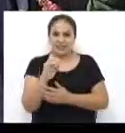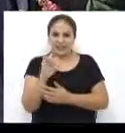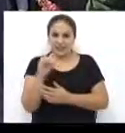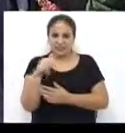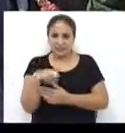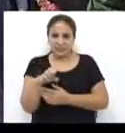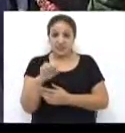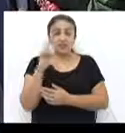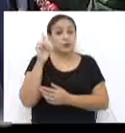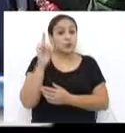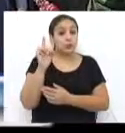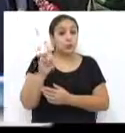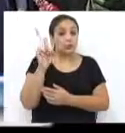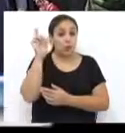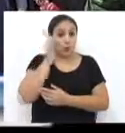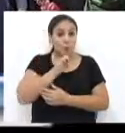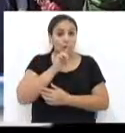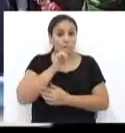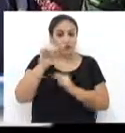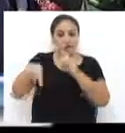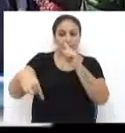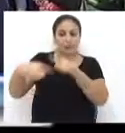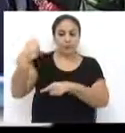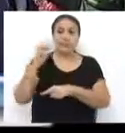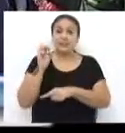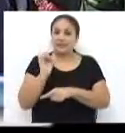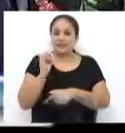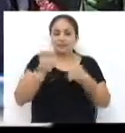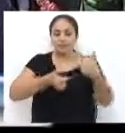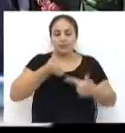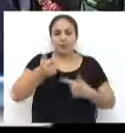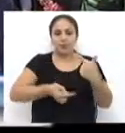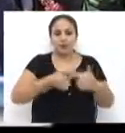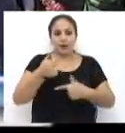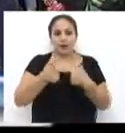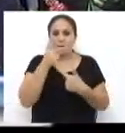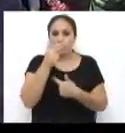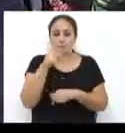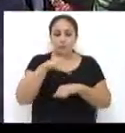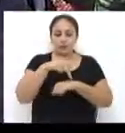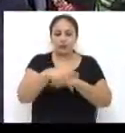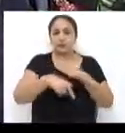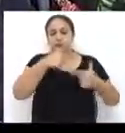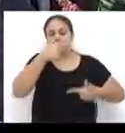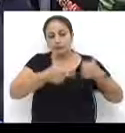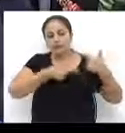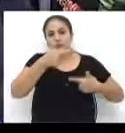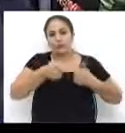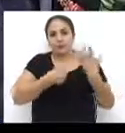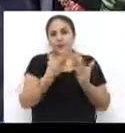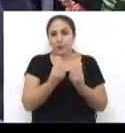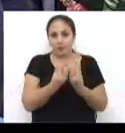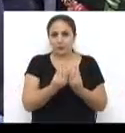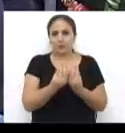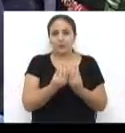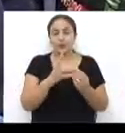Crise só se enfrenta e só se supera com trabalho. É isso que nós estamos fazendo aqui em Passo Fundo, trabalhando